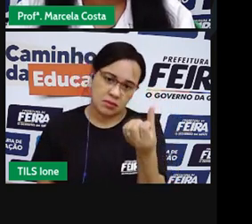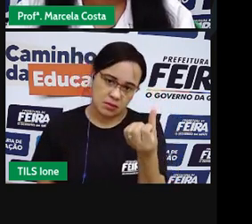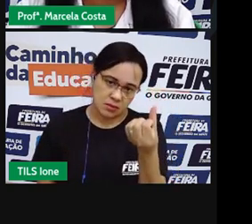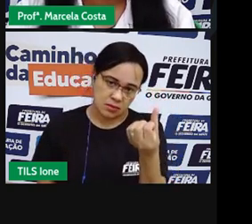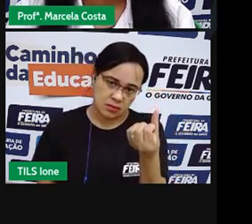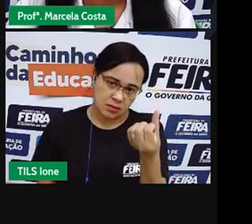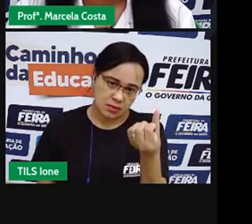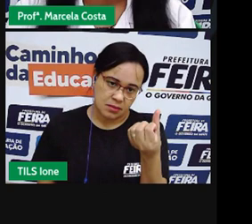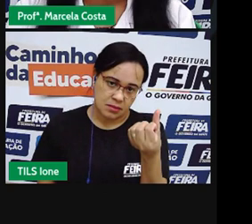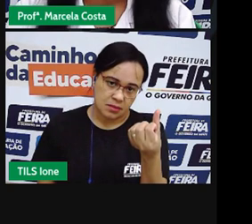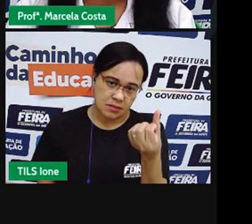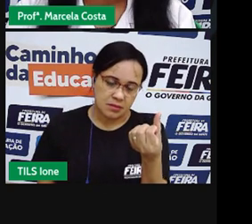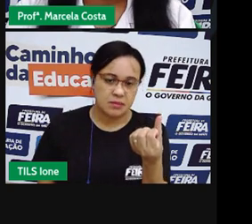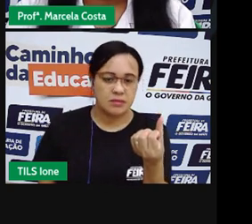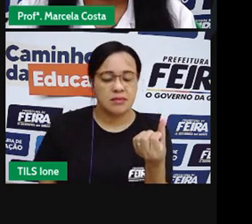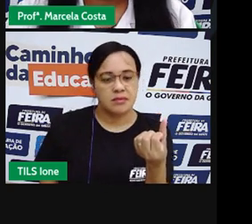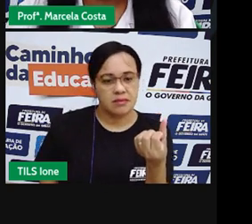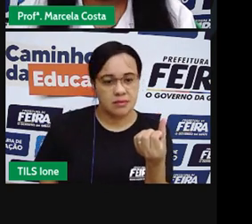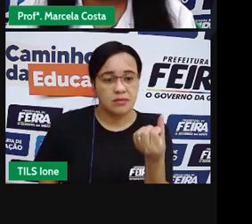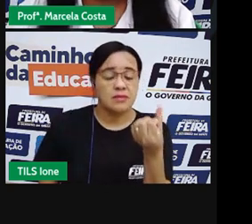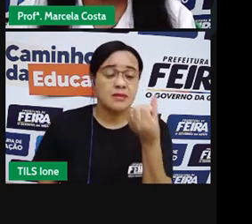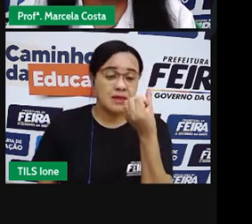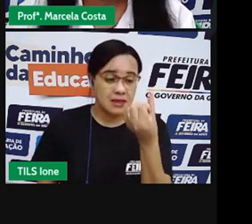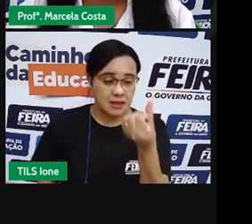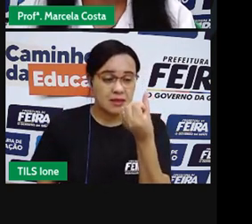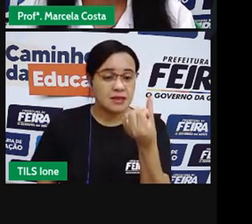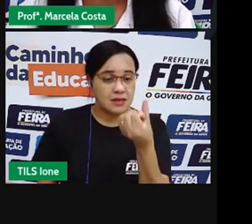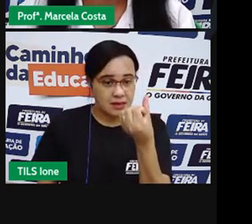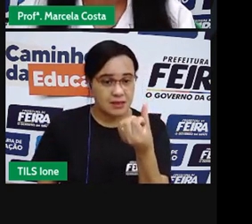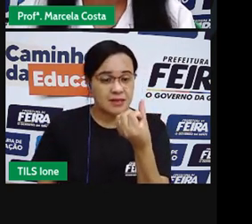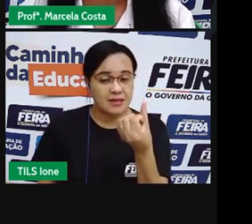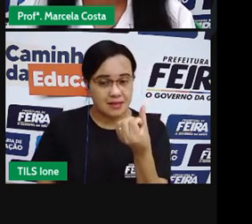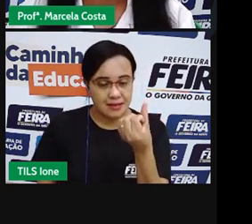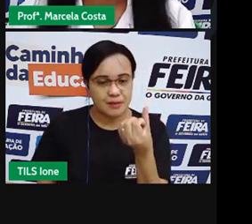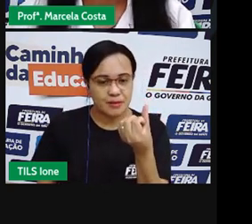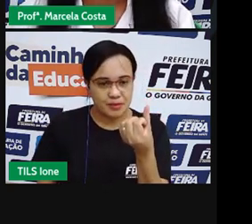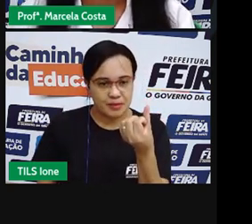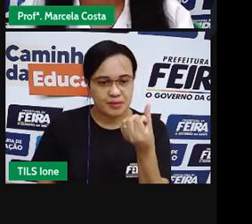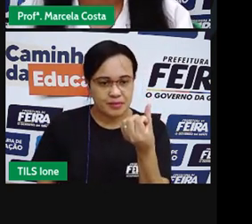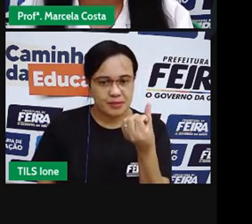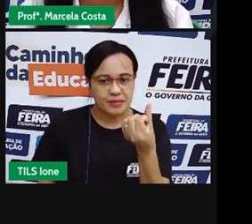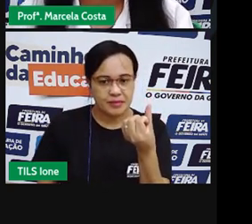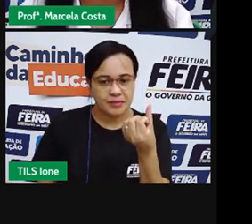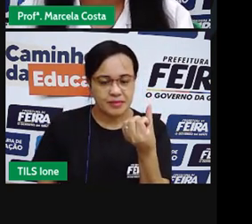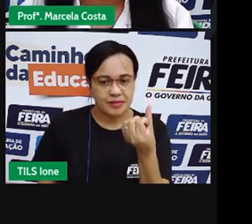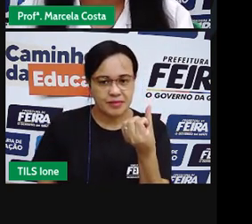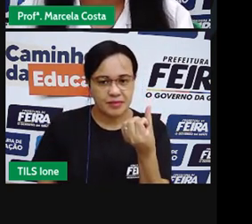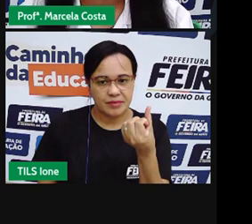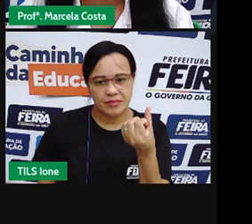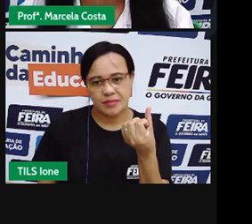1, 2, 3, 4, 5, 6. Então, restaram 6 ovos.